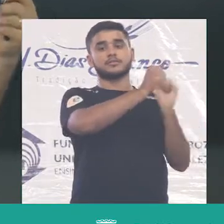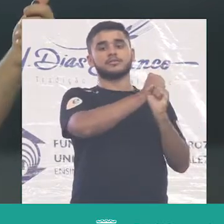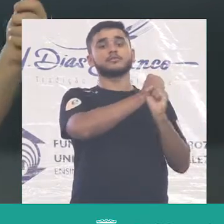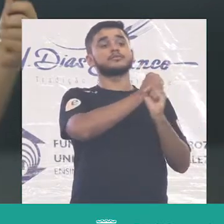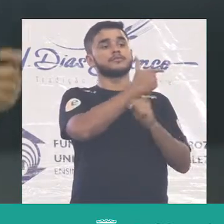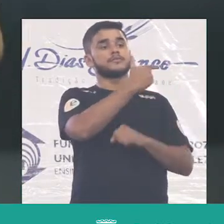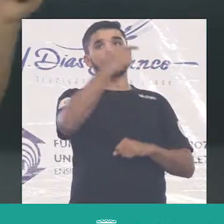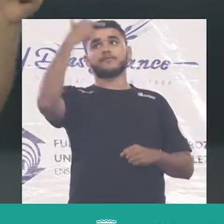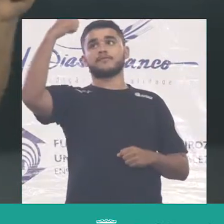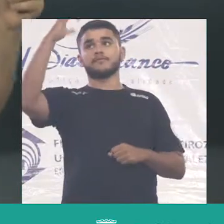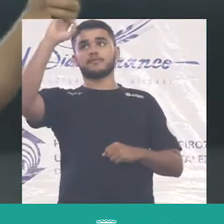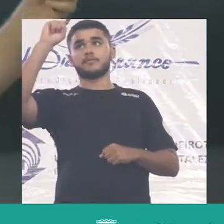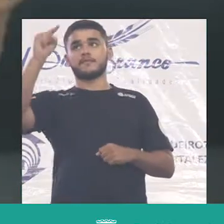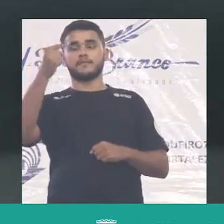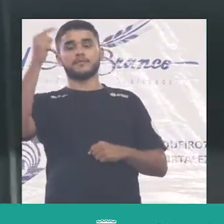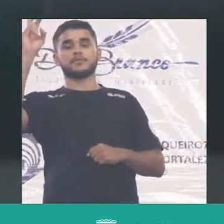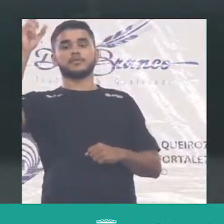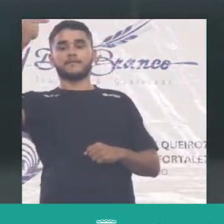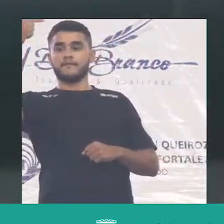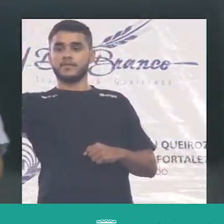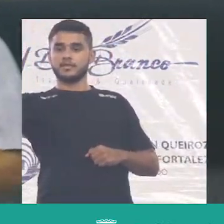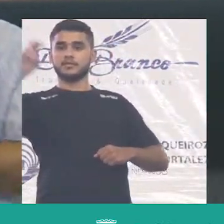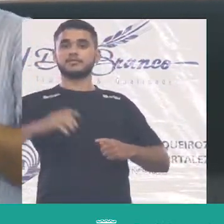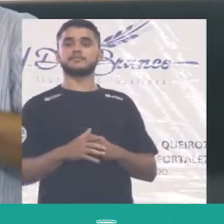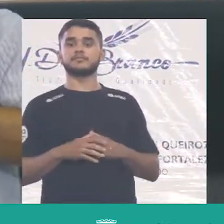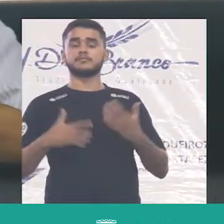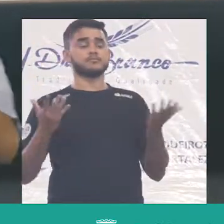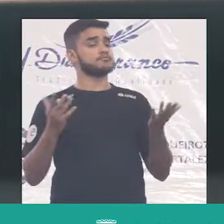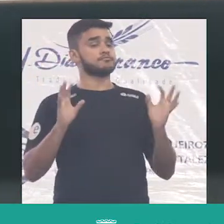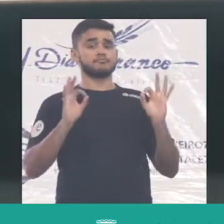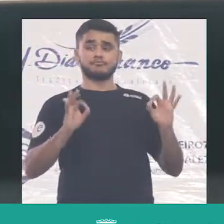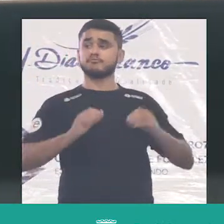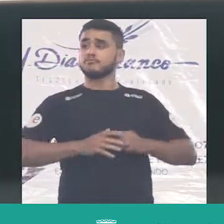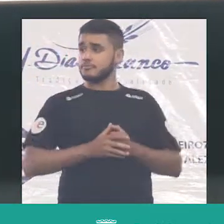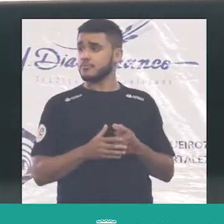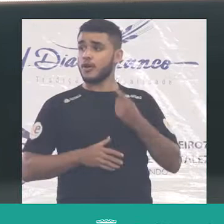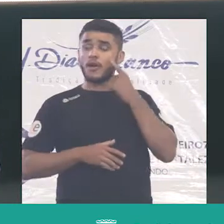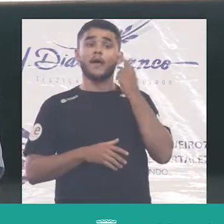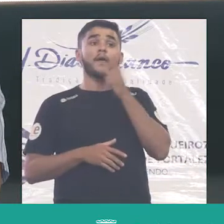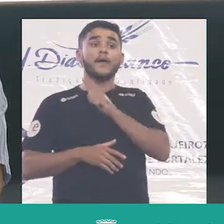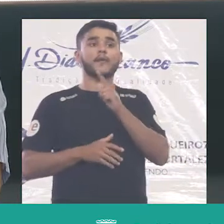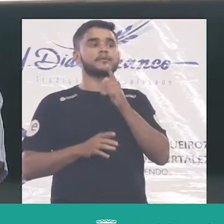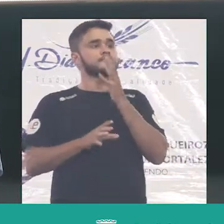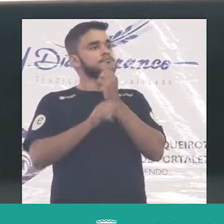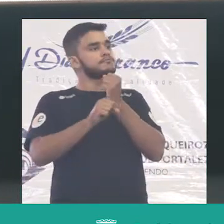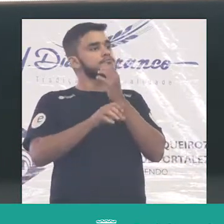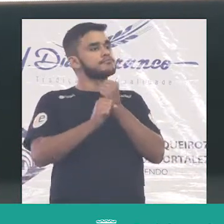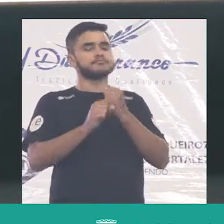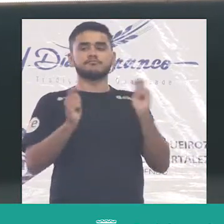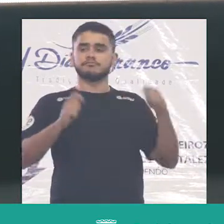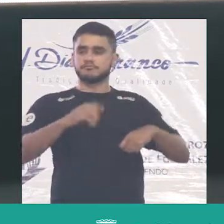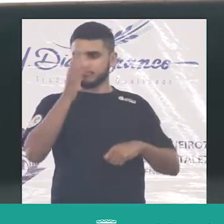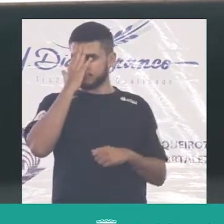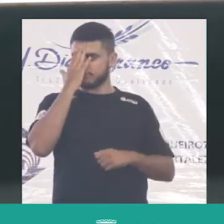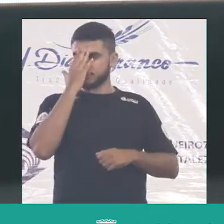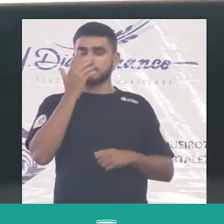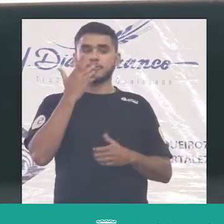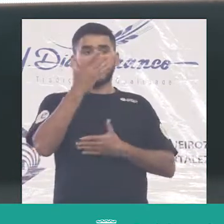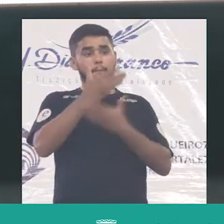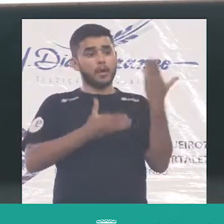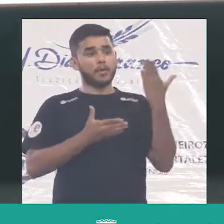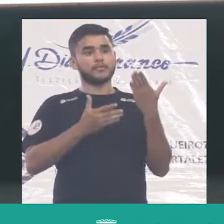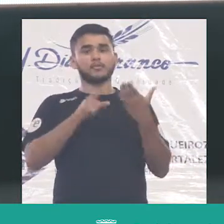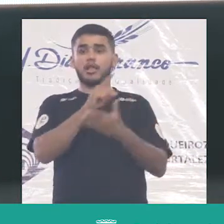5, 20. Fica 20,25. E aí vocês conseguem resolver contas na hora da prova do Enem, contas que dão um pouco